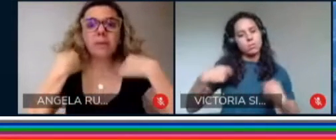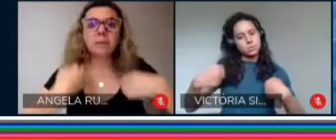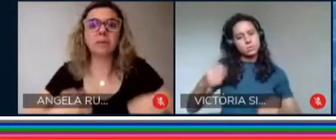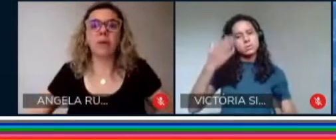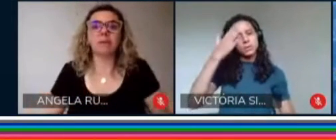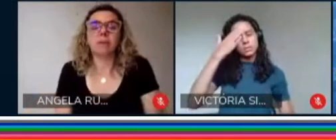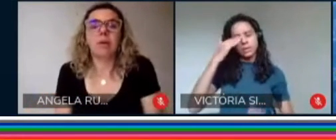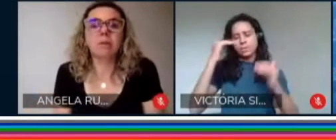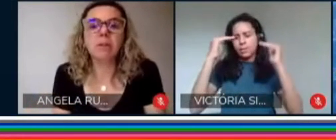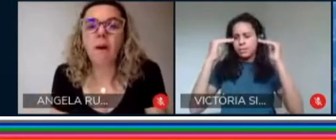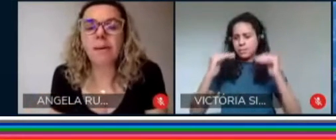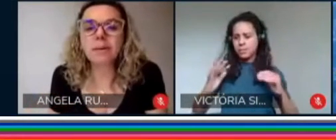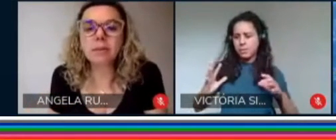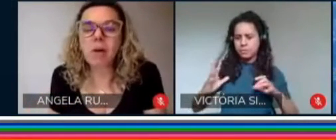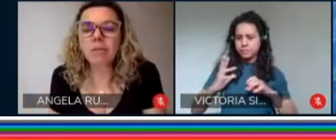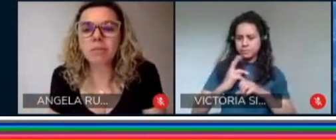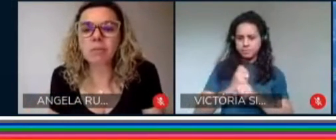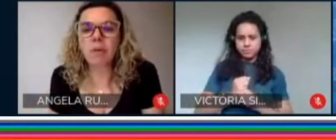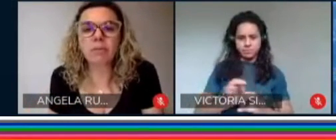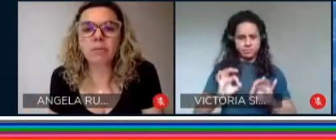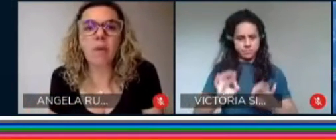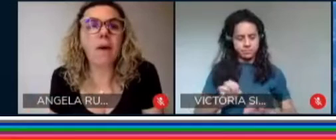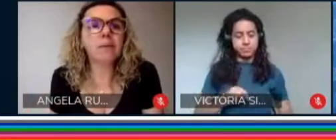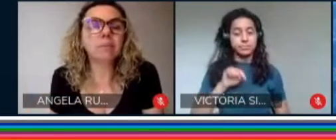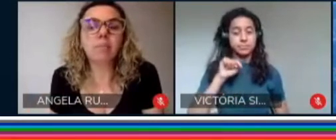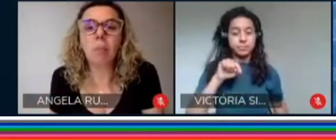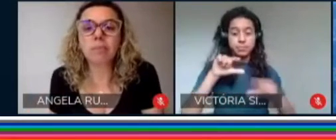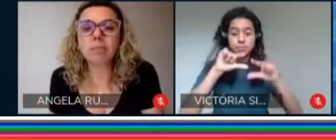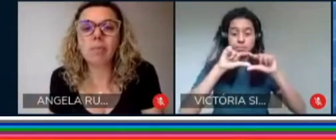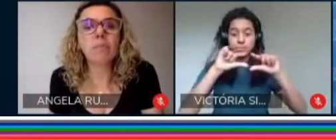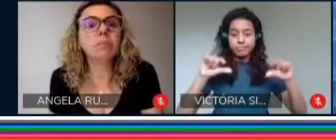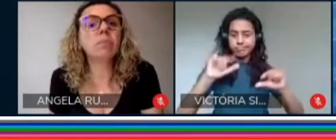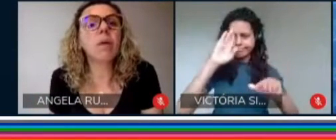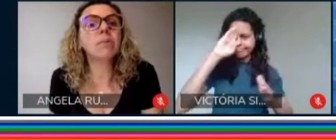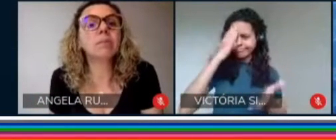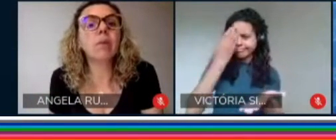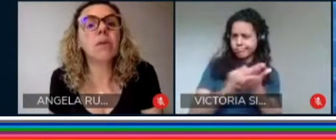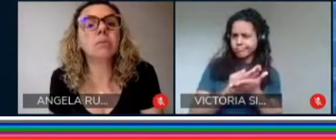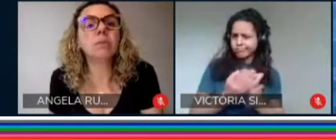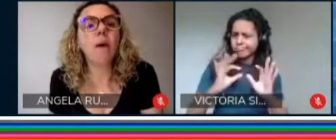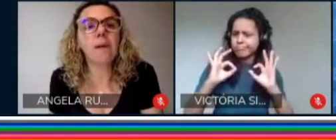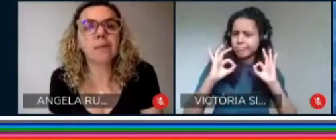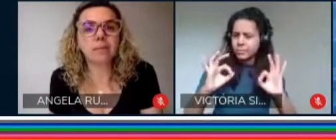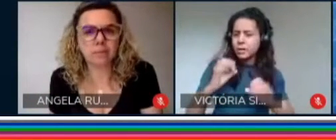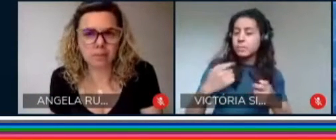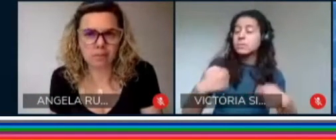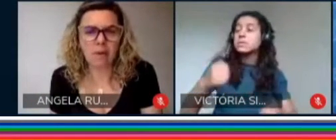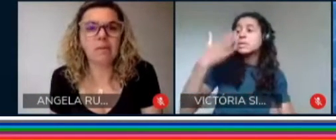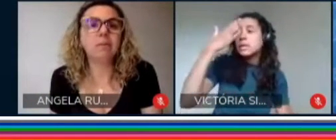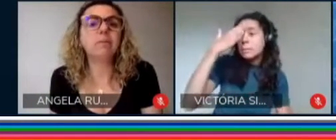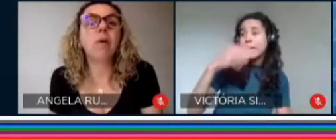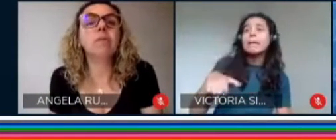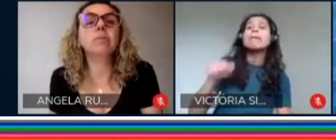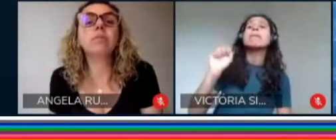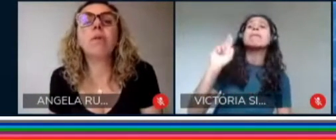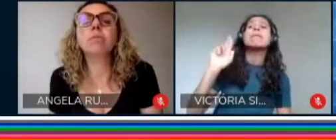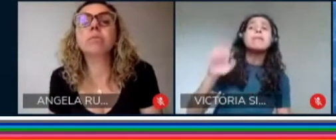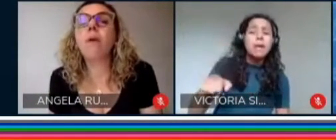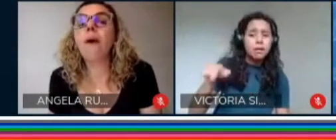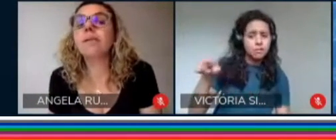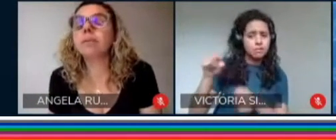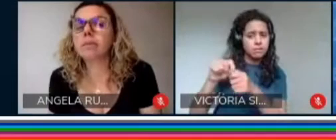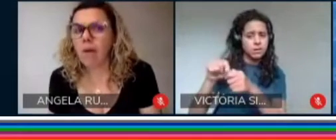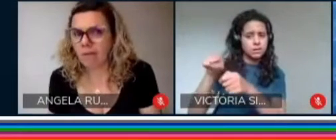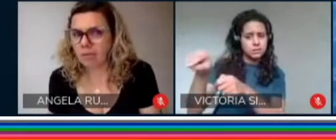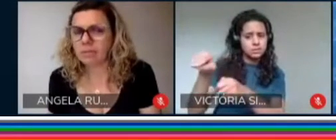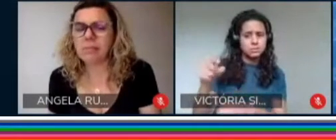Sobre credibilidade, é pensar em quem disse, né? Se é vinculado a alguma instituição, se apresenta referências daquilo que